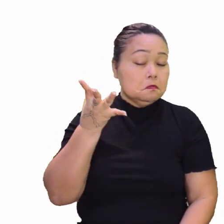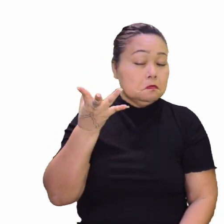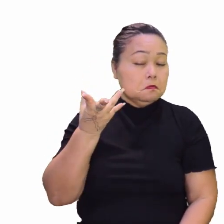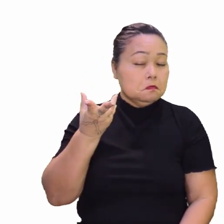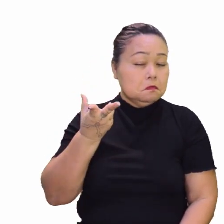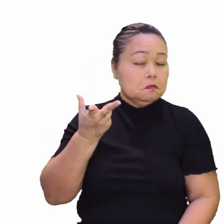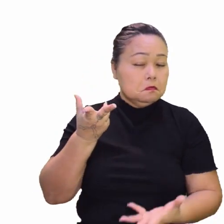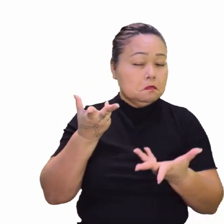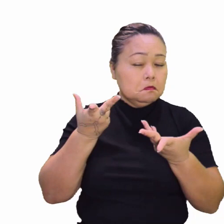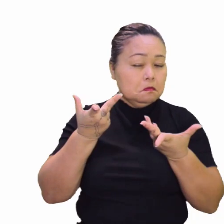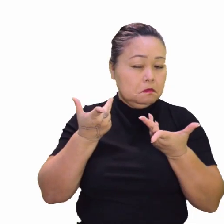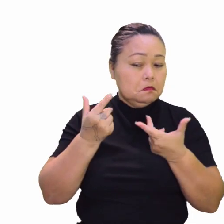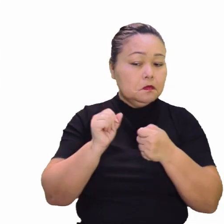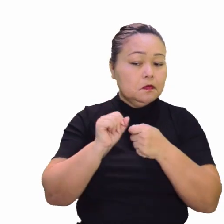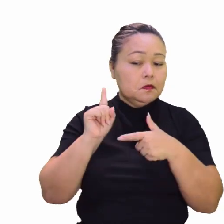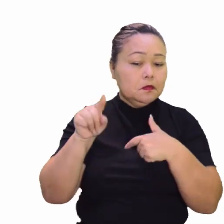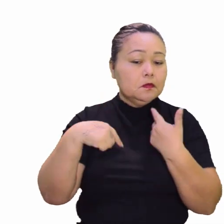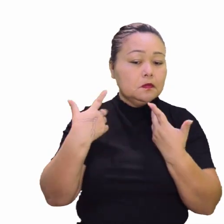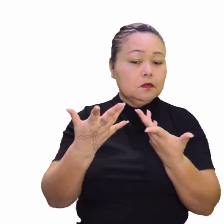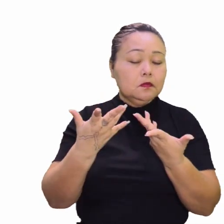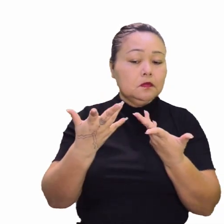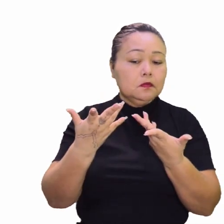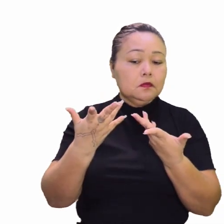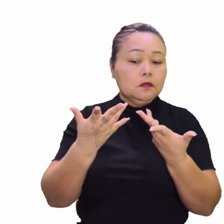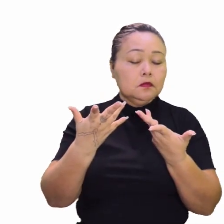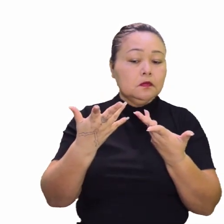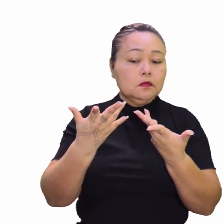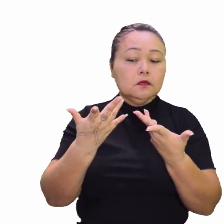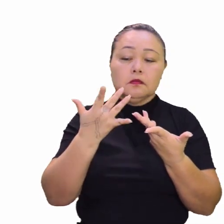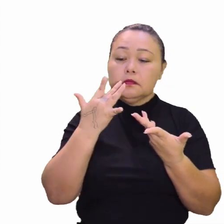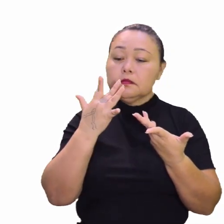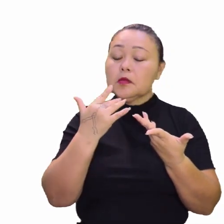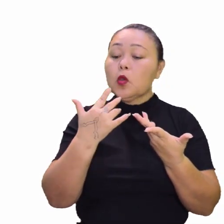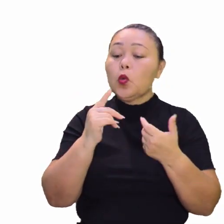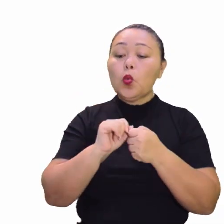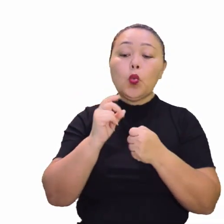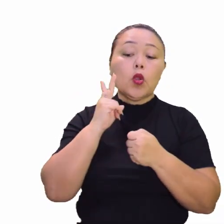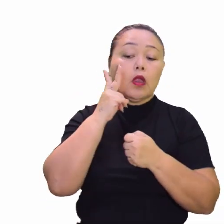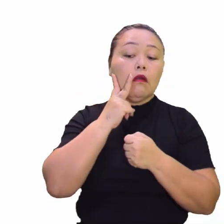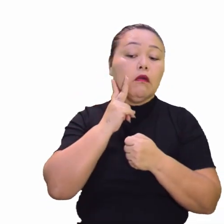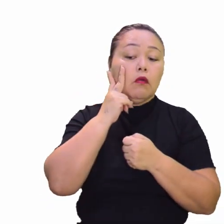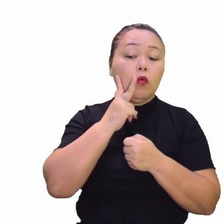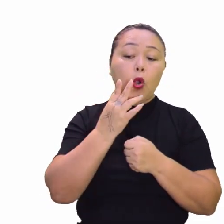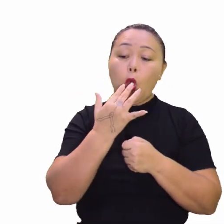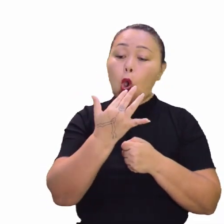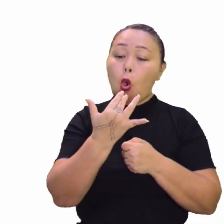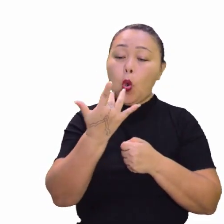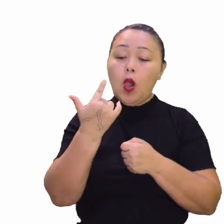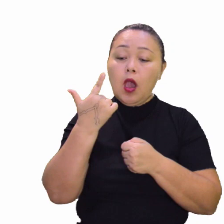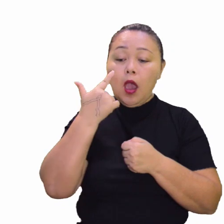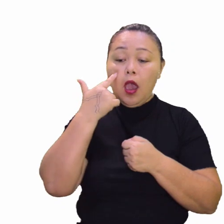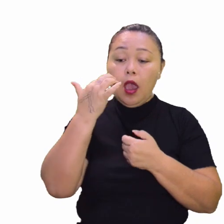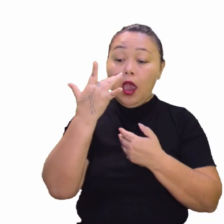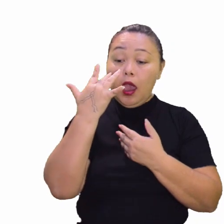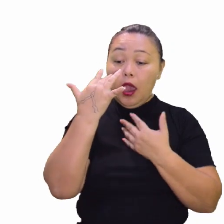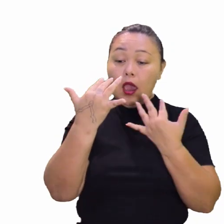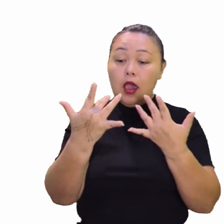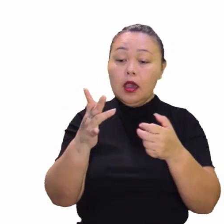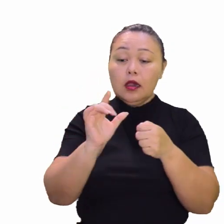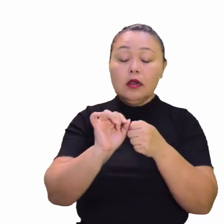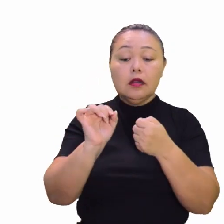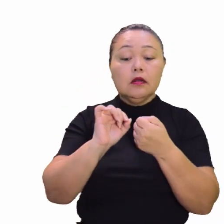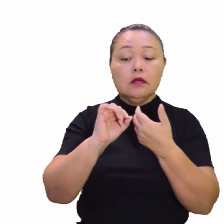Ele é um fruto, né, assim, cor de vinho, Certo. uma cor brilhosa, com